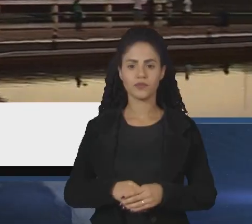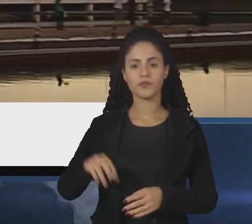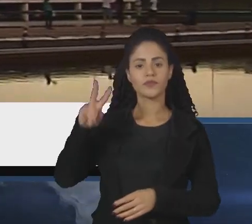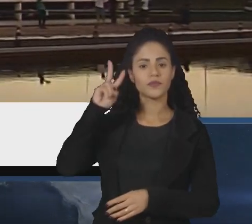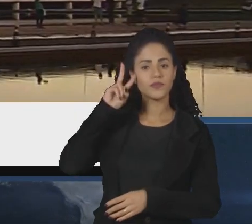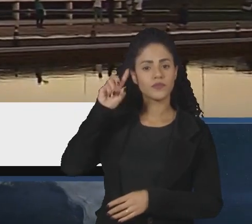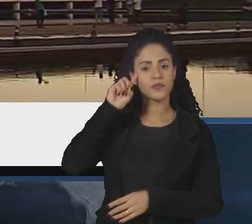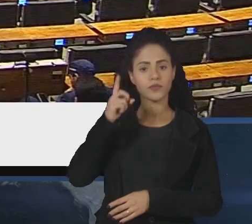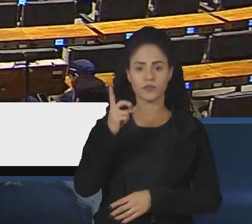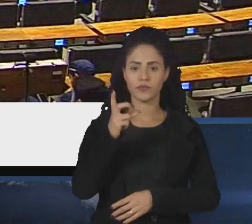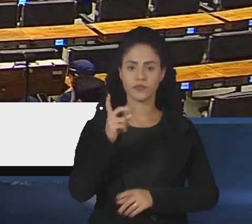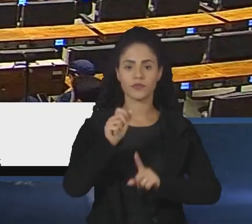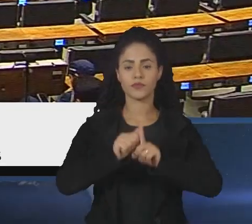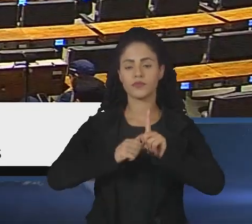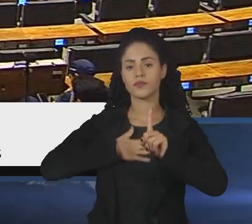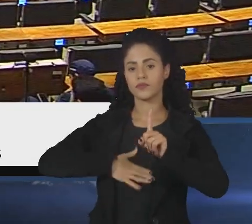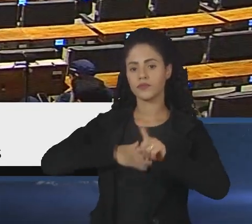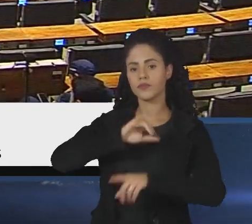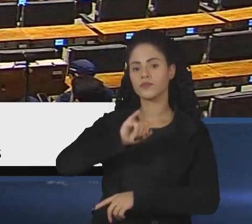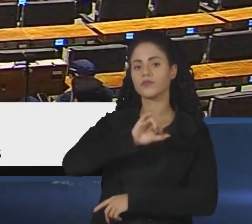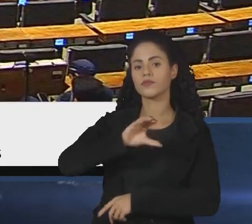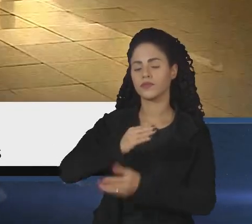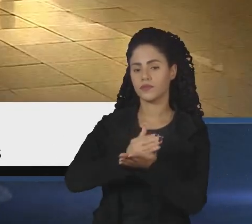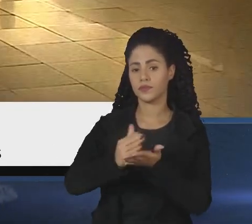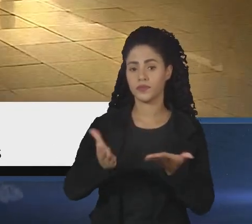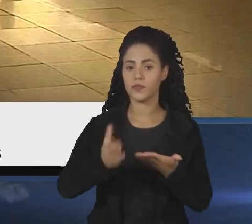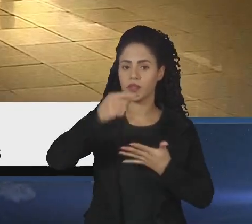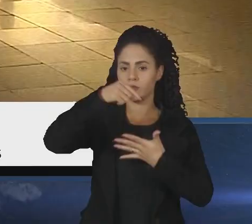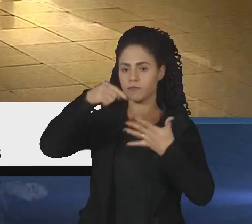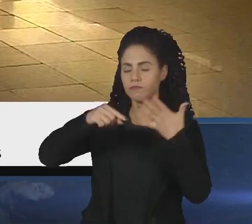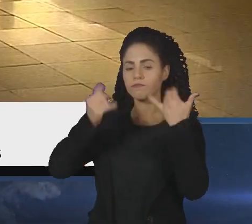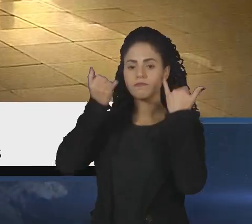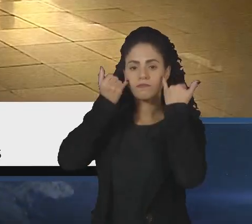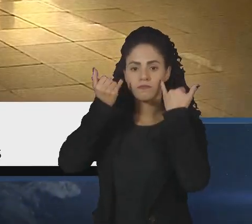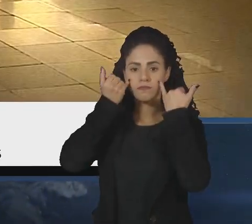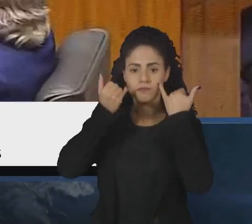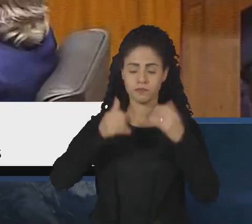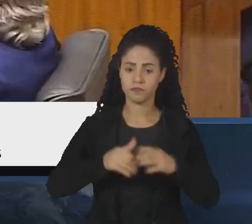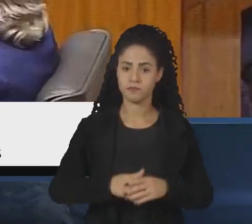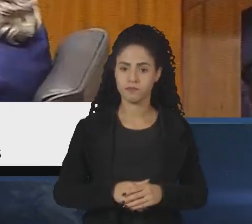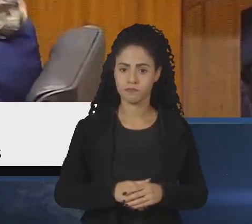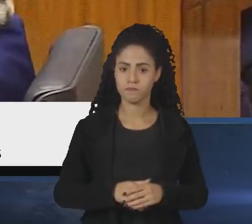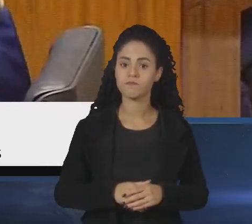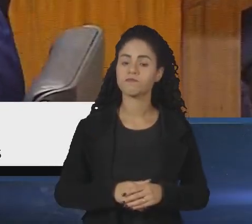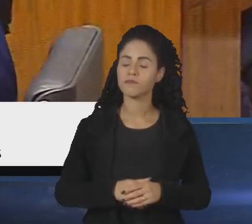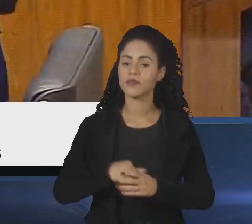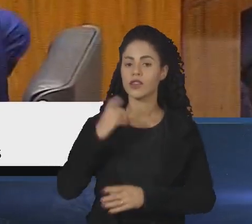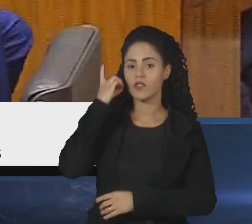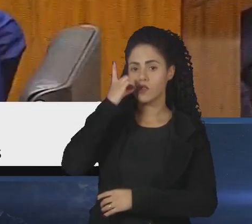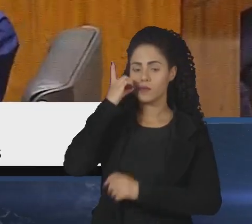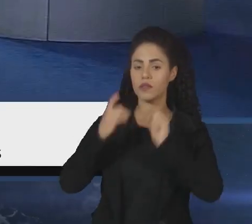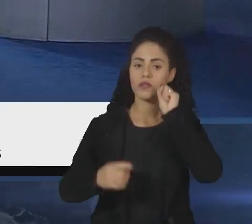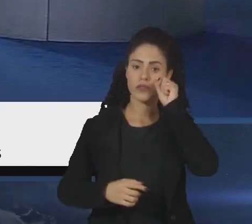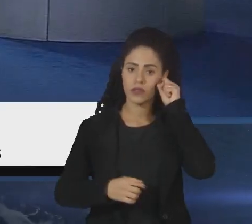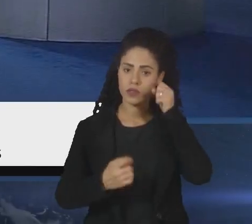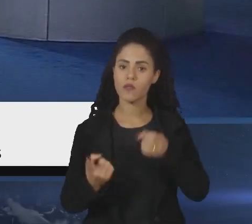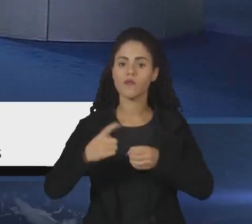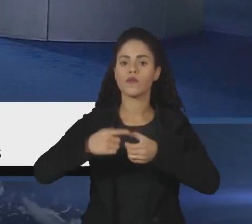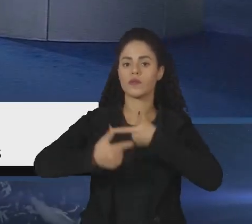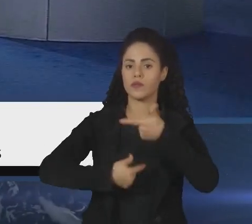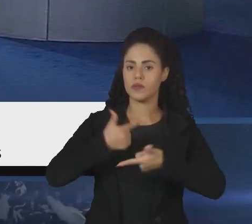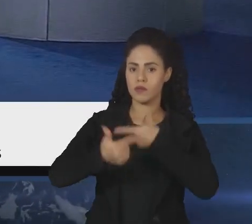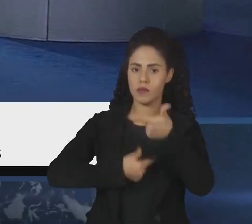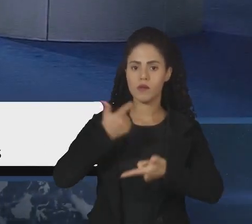Segunda-feira, 12 de agosto, o Jornal da Cultura começa agora com os seguintes destaques. Deputados e senadores voltam aos